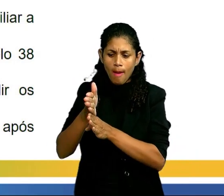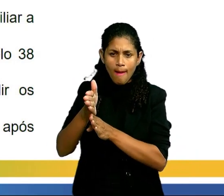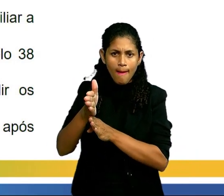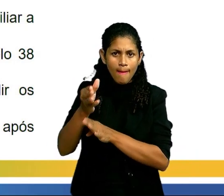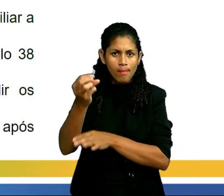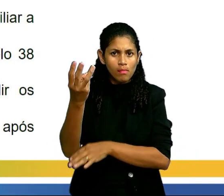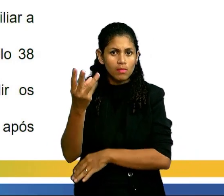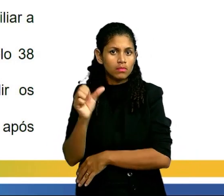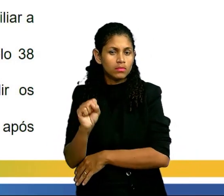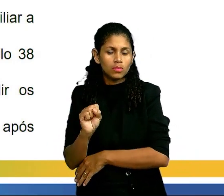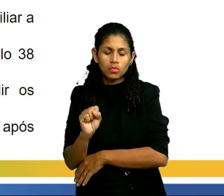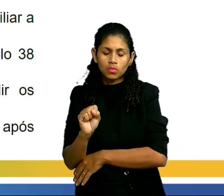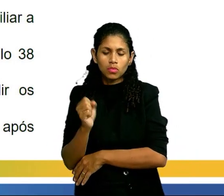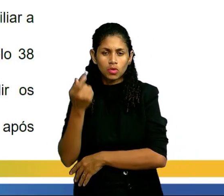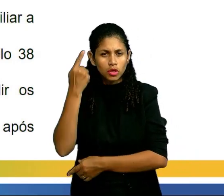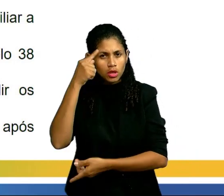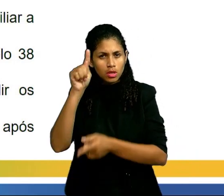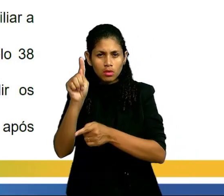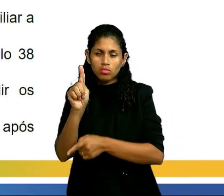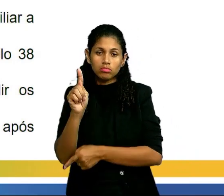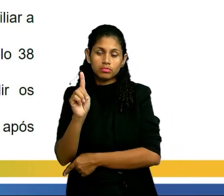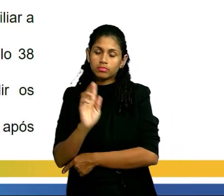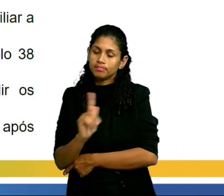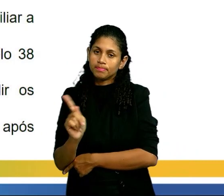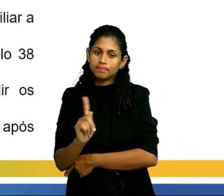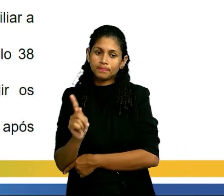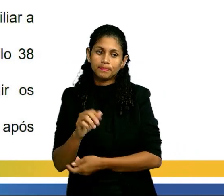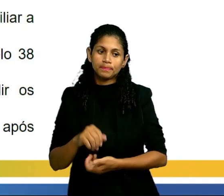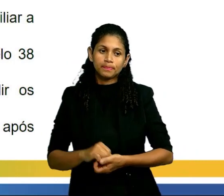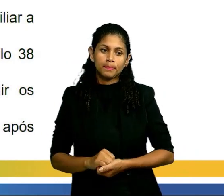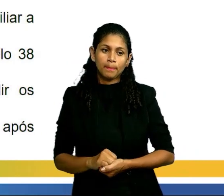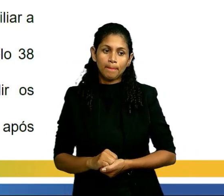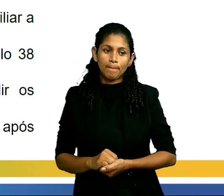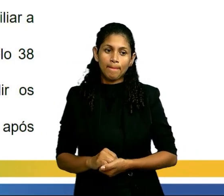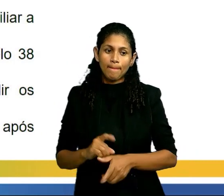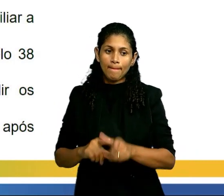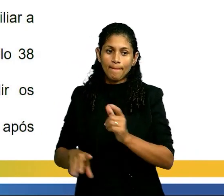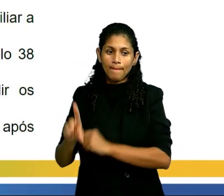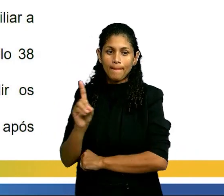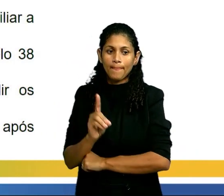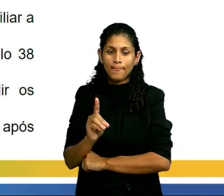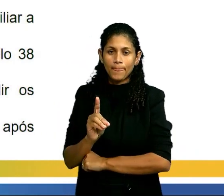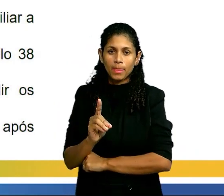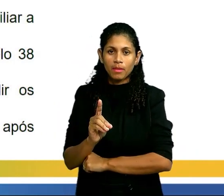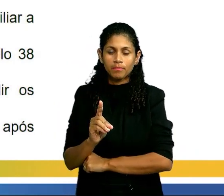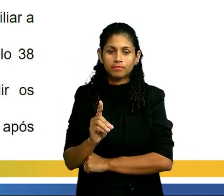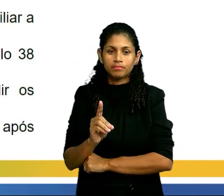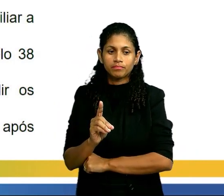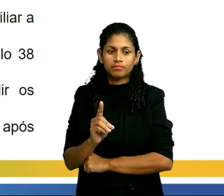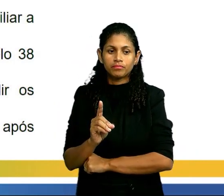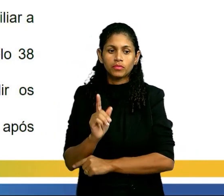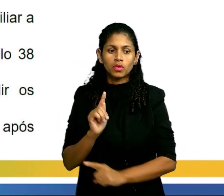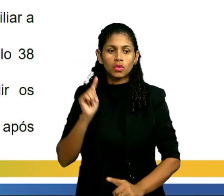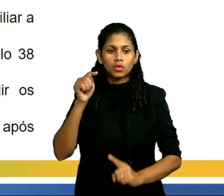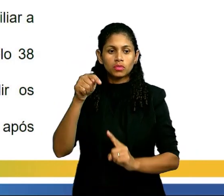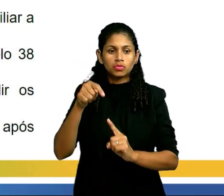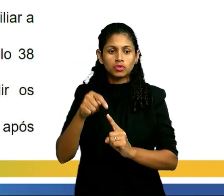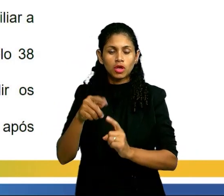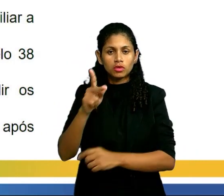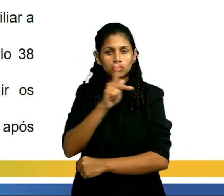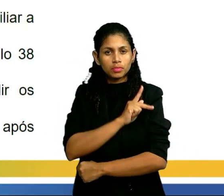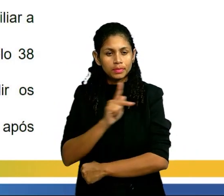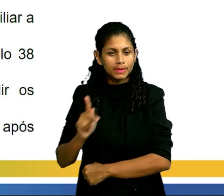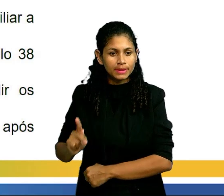conjunto ali de pessoas que estavam presentes nas conferências. Na letra B, vai dizer que a intenção do presidente Truman em